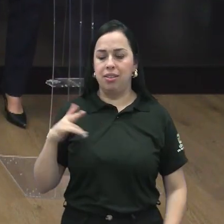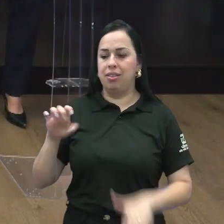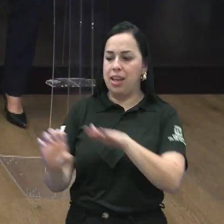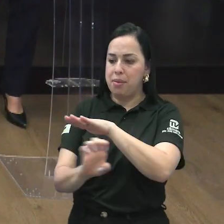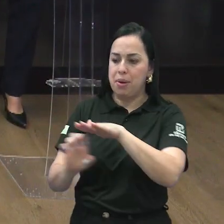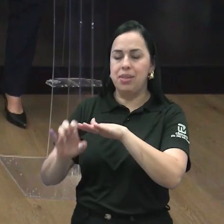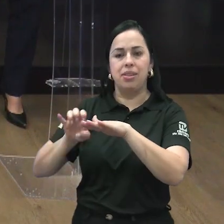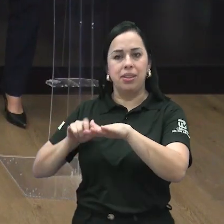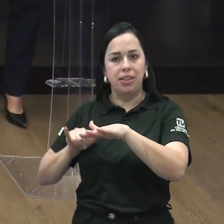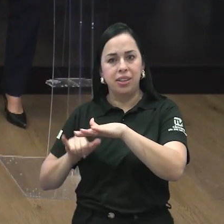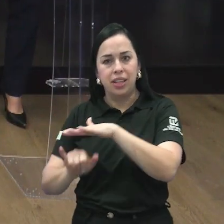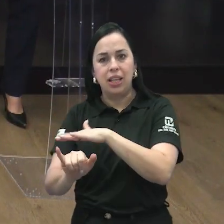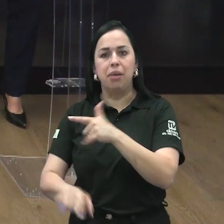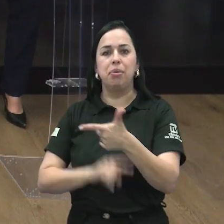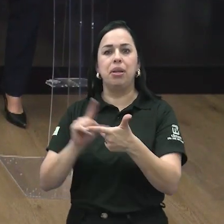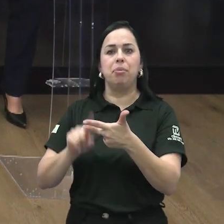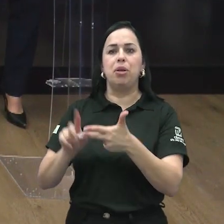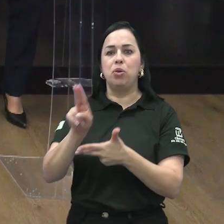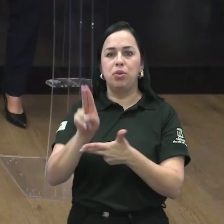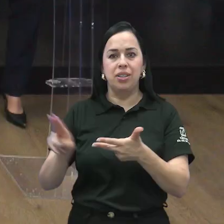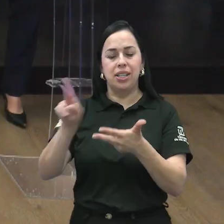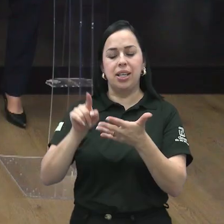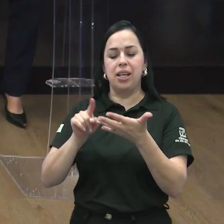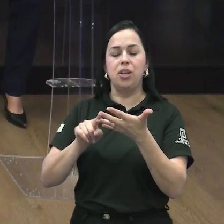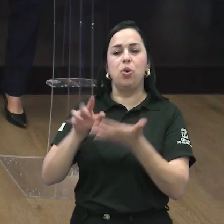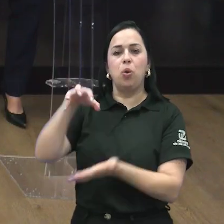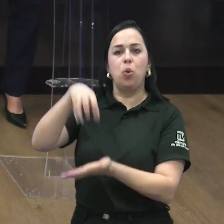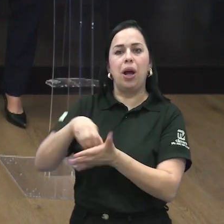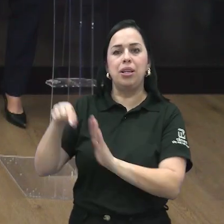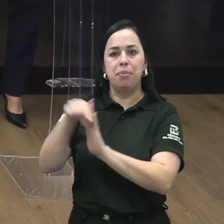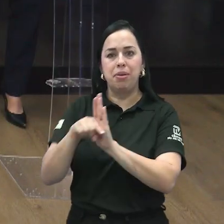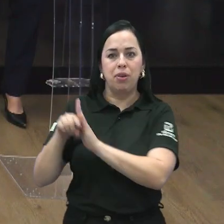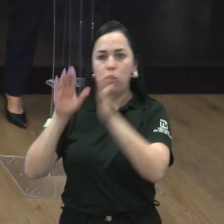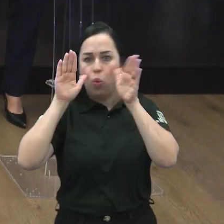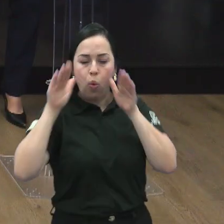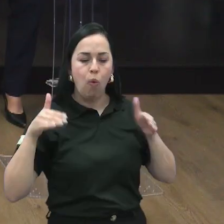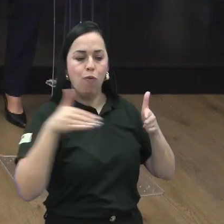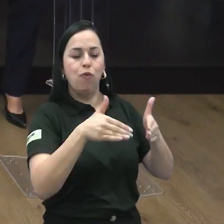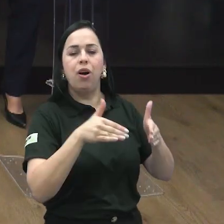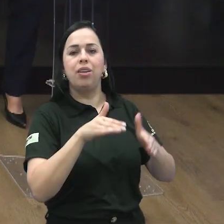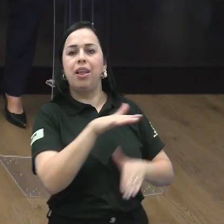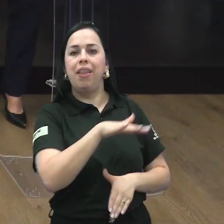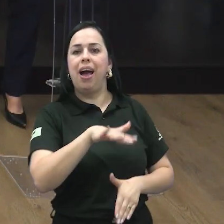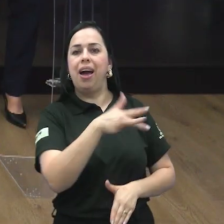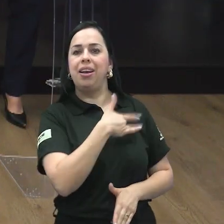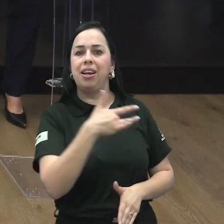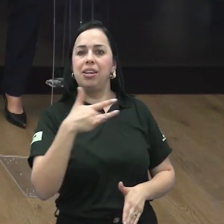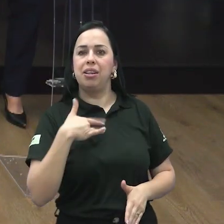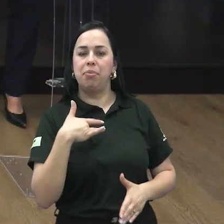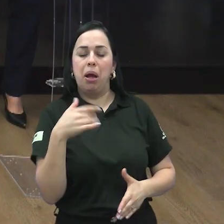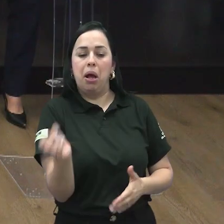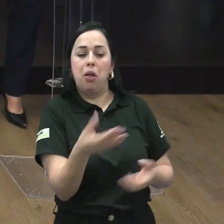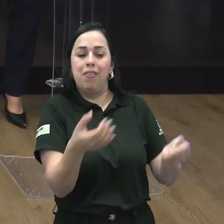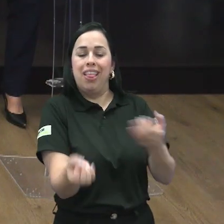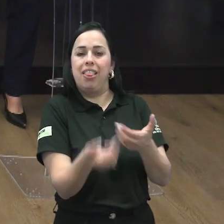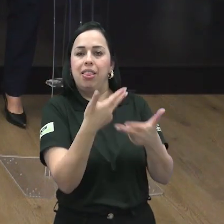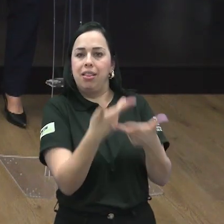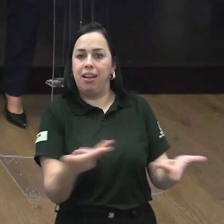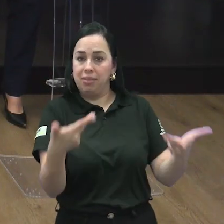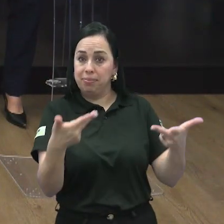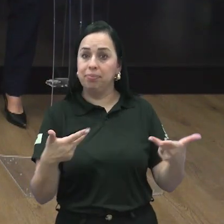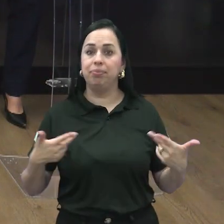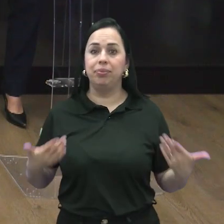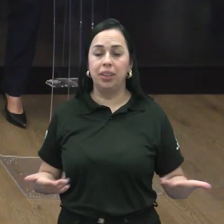empresas, startups, universidades e centros de pesquisa voltados para o desenvolvimento de soluções modernas na área